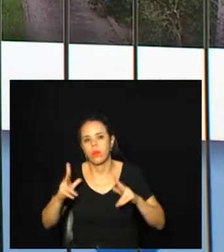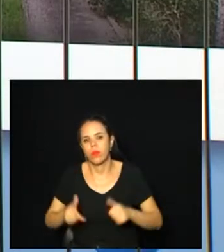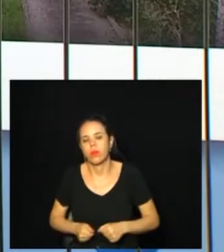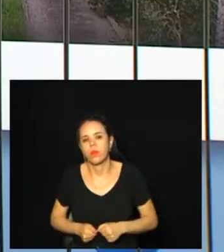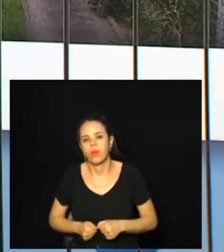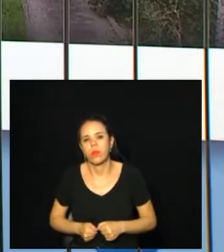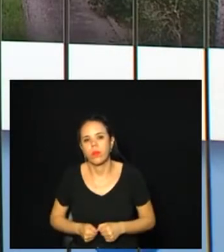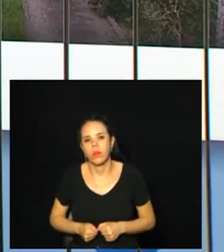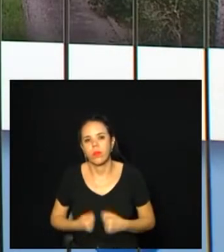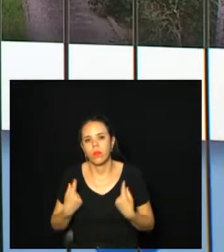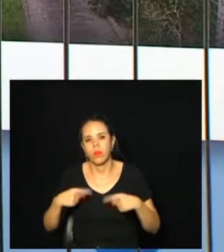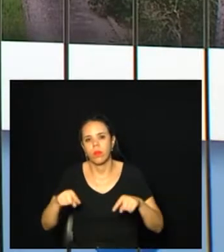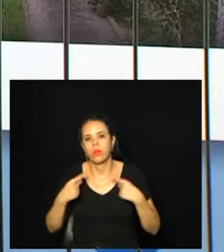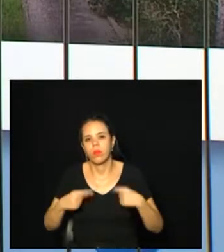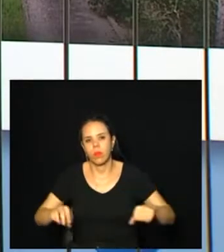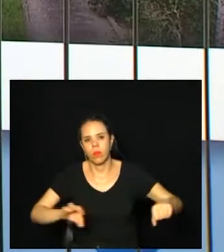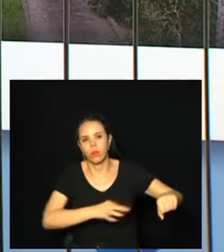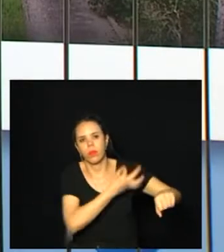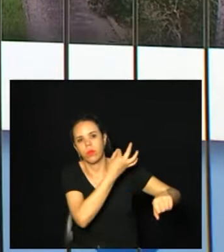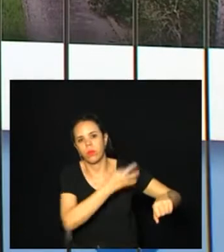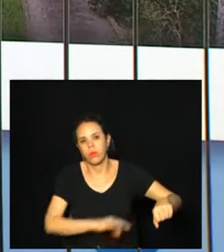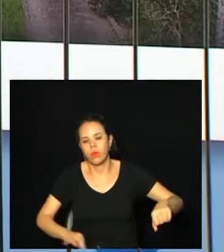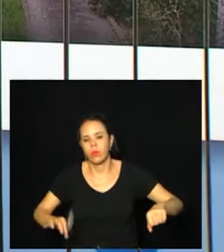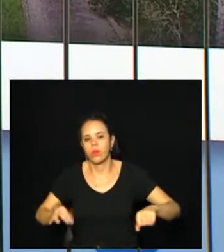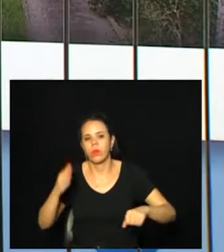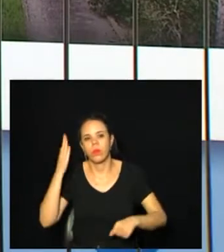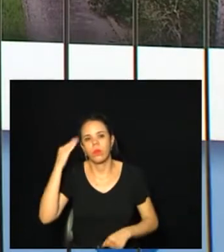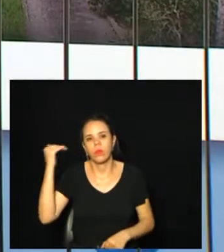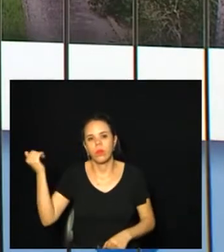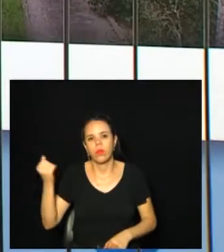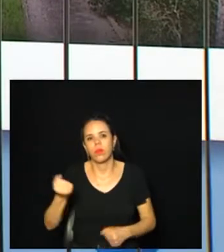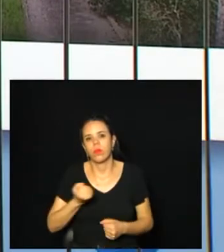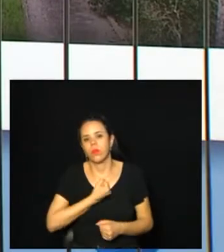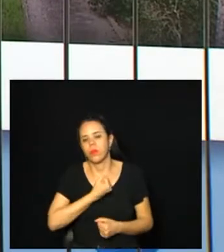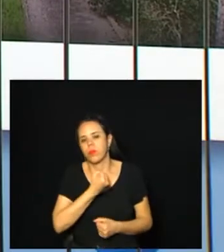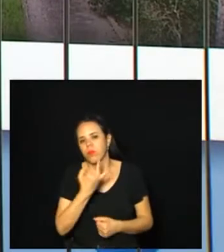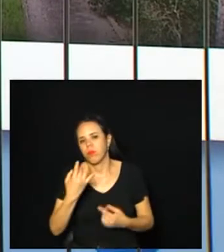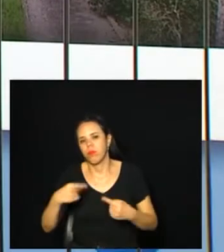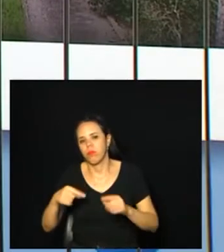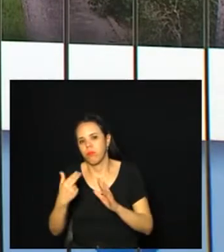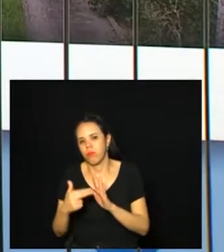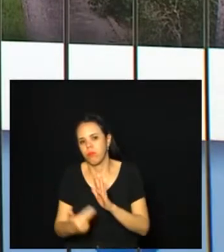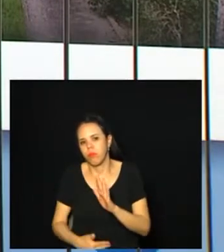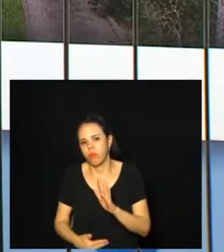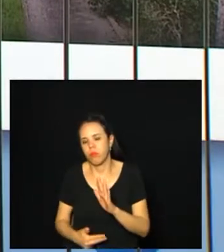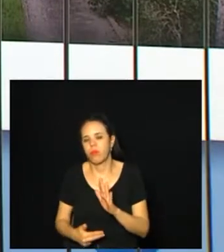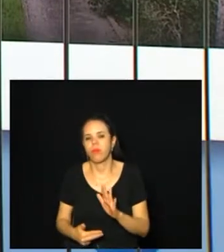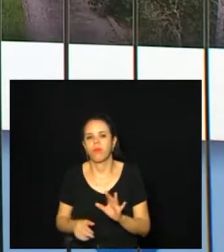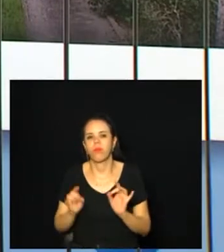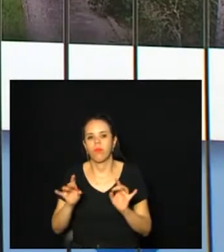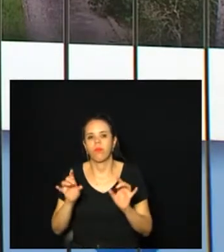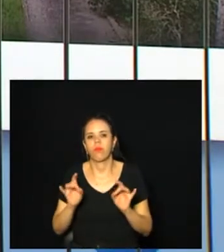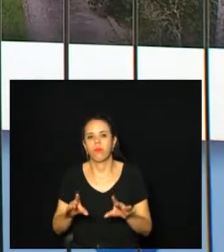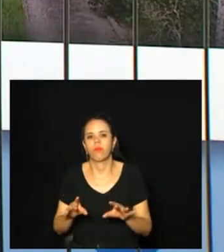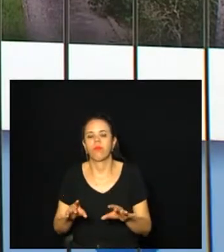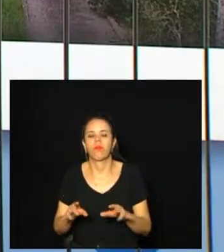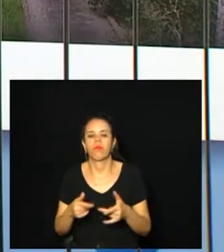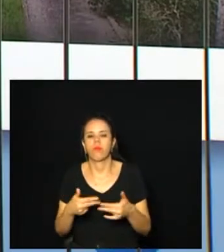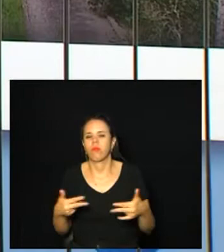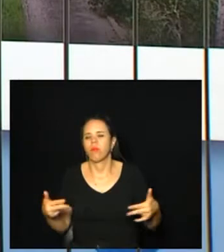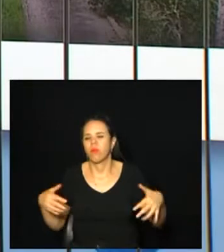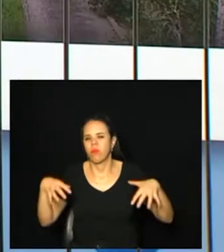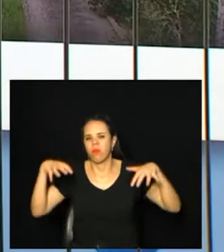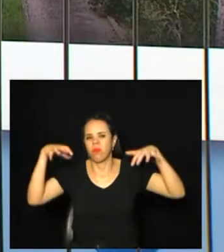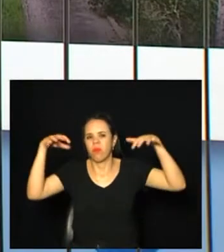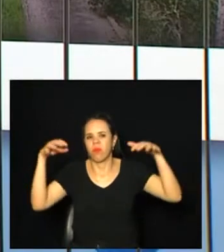Será um musical sinfônico com famosos números musicais da Broadway, com peças como O Fantasma da